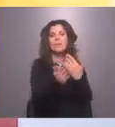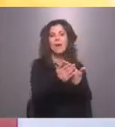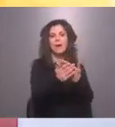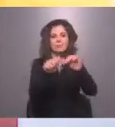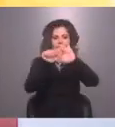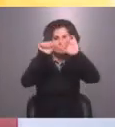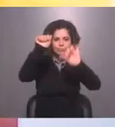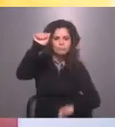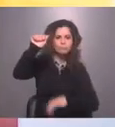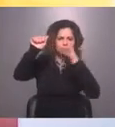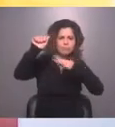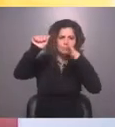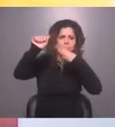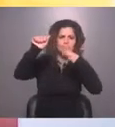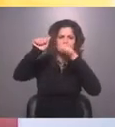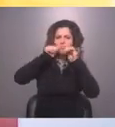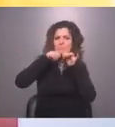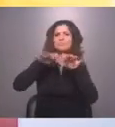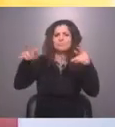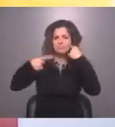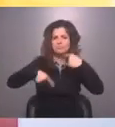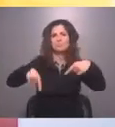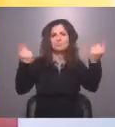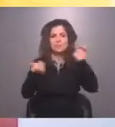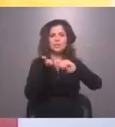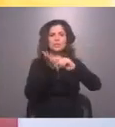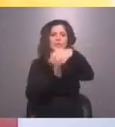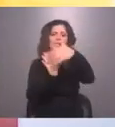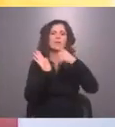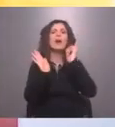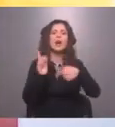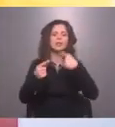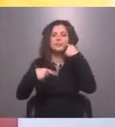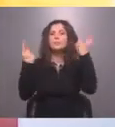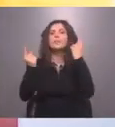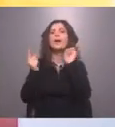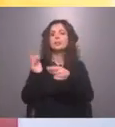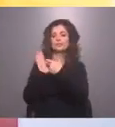reino, de viva voz e por escrito, a seguinte proclamação.